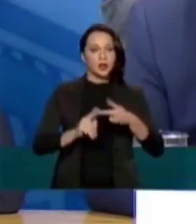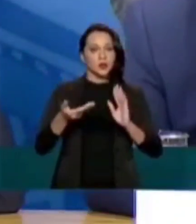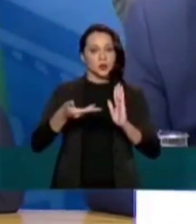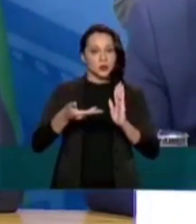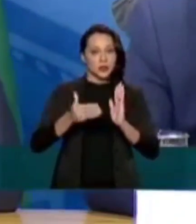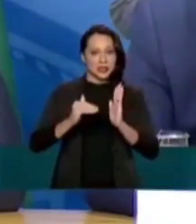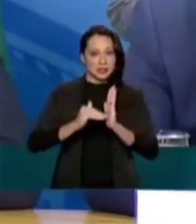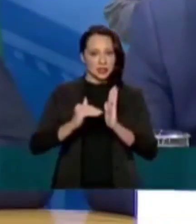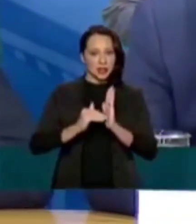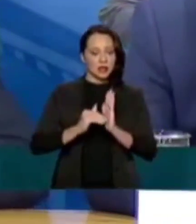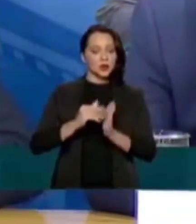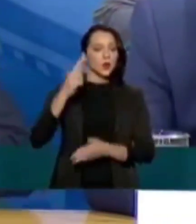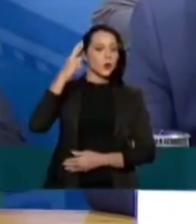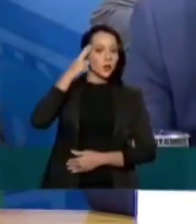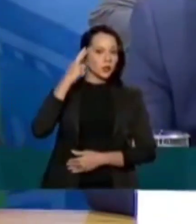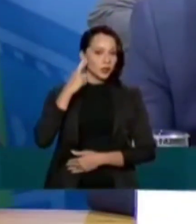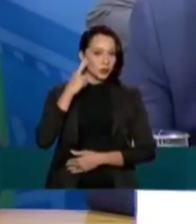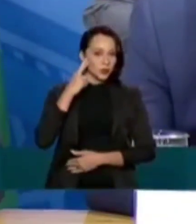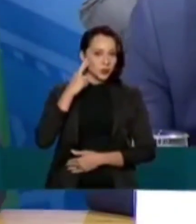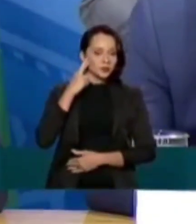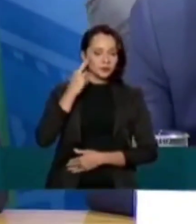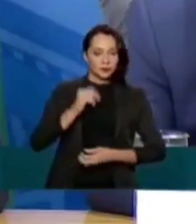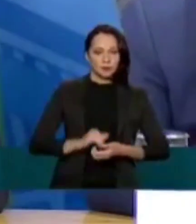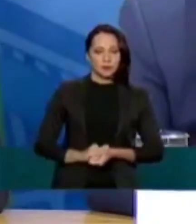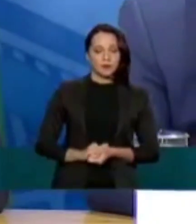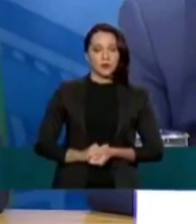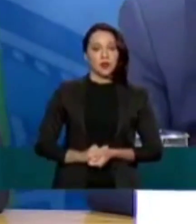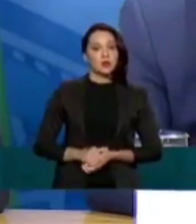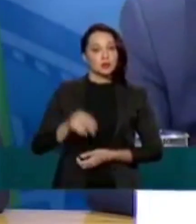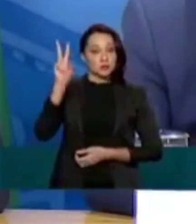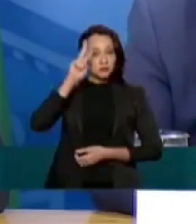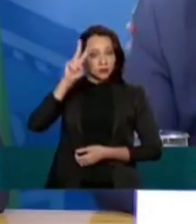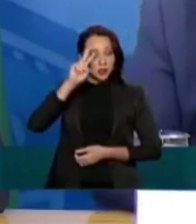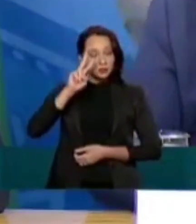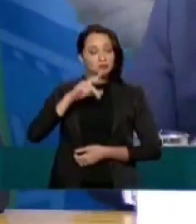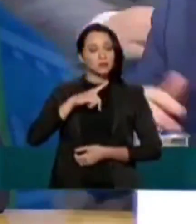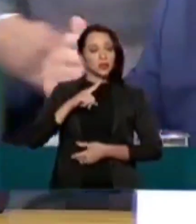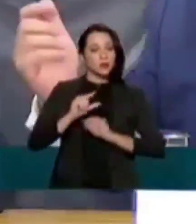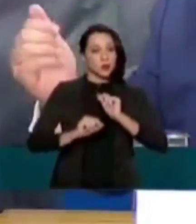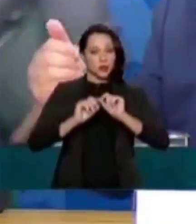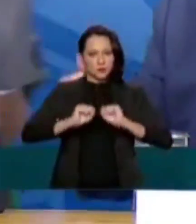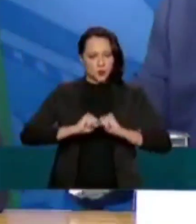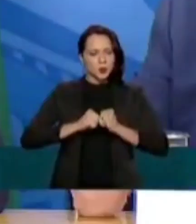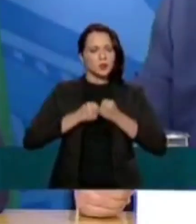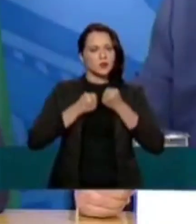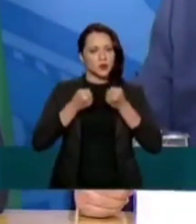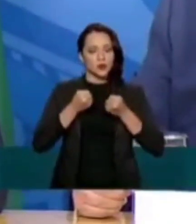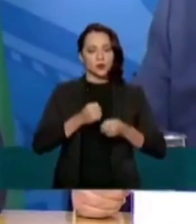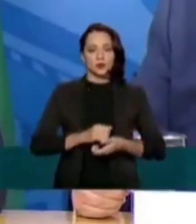Pacheco. Nós relembramos ali os esforços